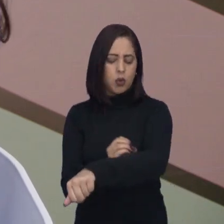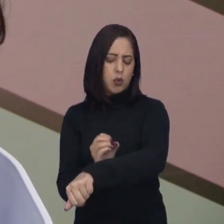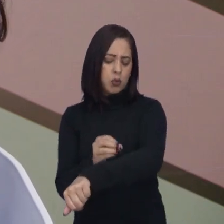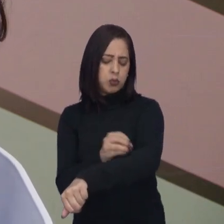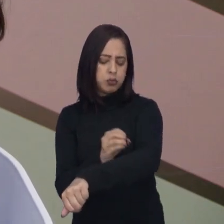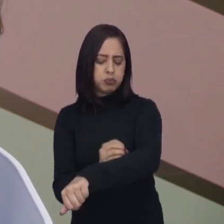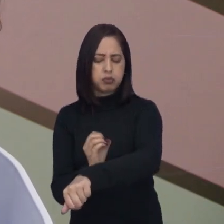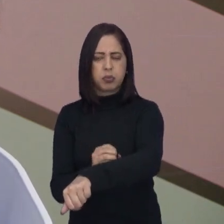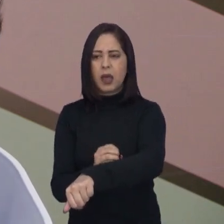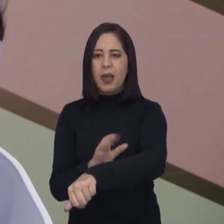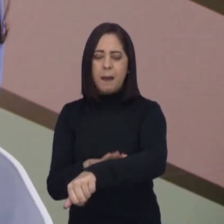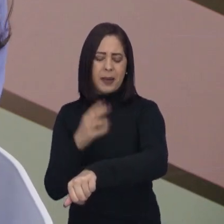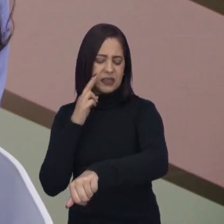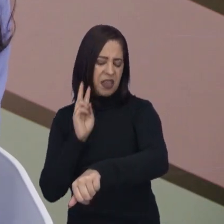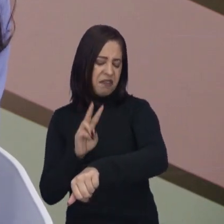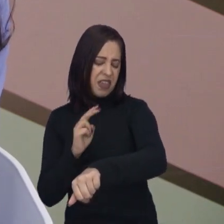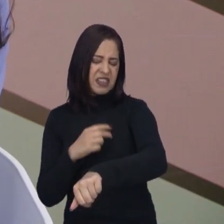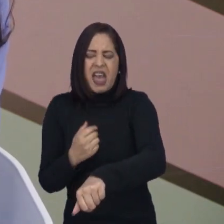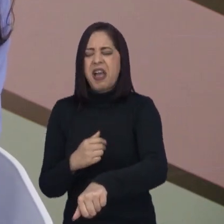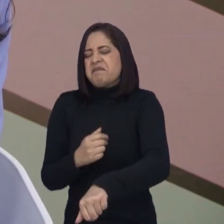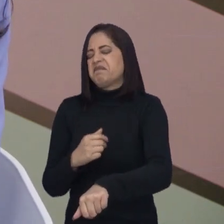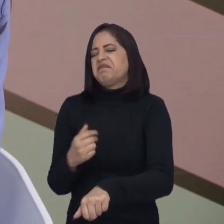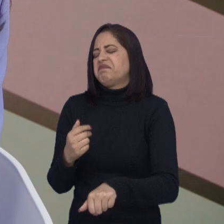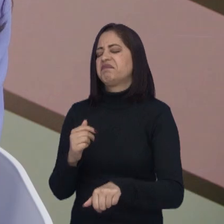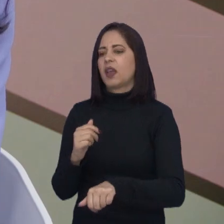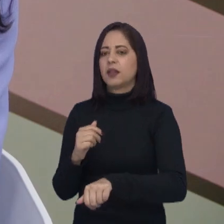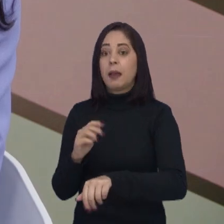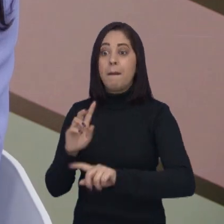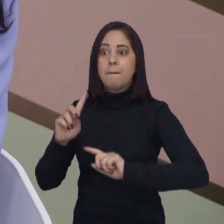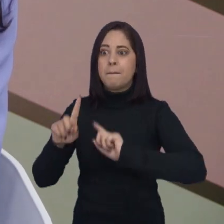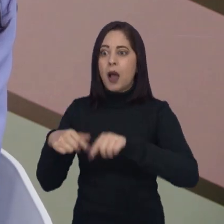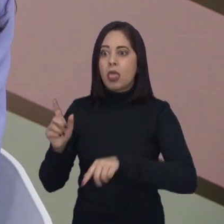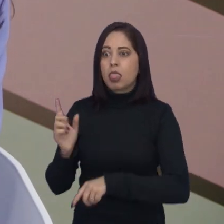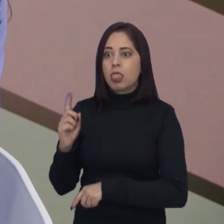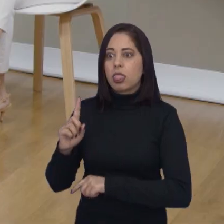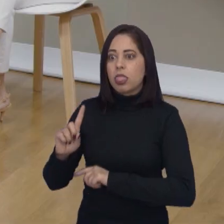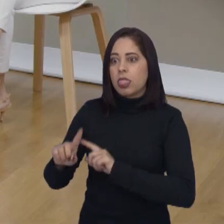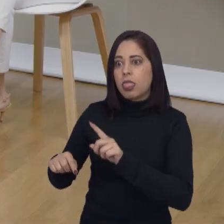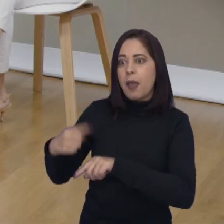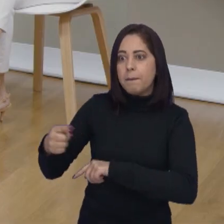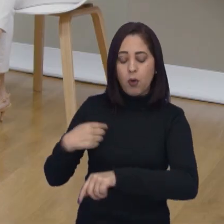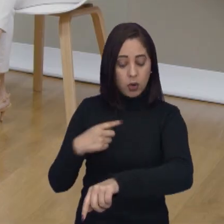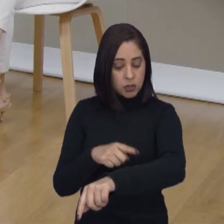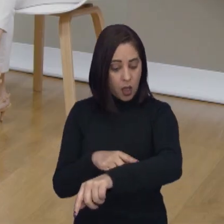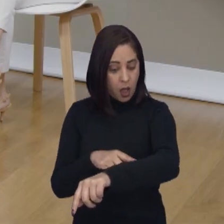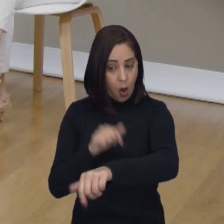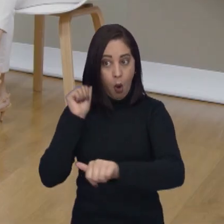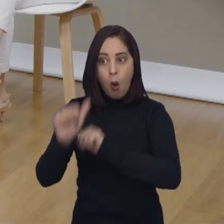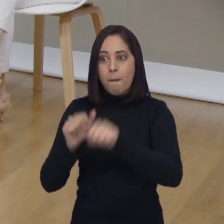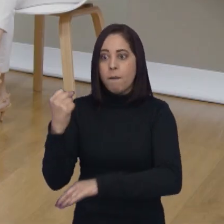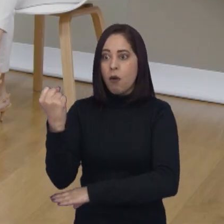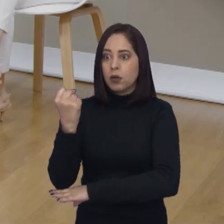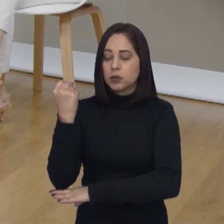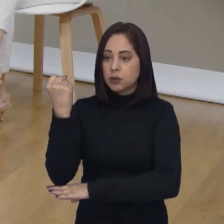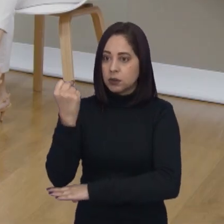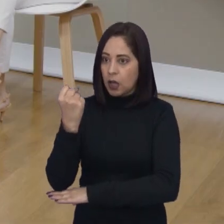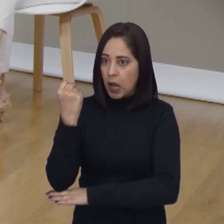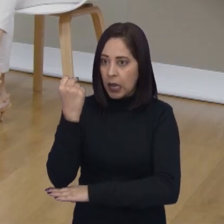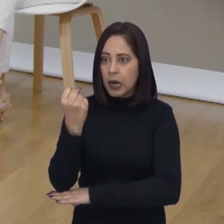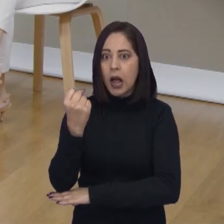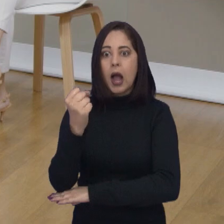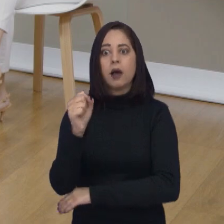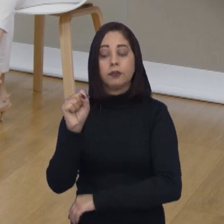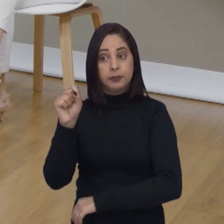micose, e o paciente deixa passar. Mas aí quando a gente vai ver, não, é mesmo uma mancha bem característica